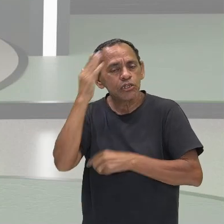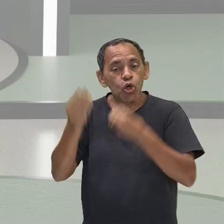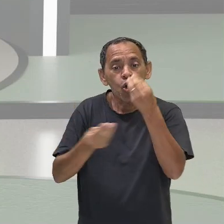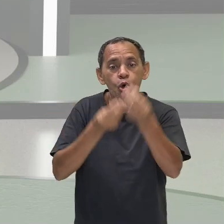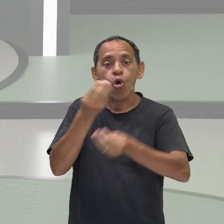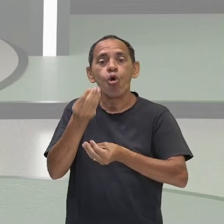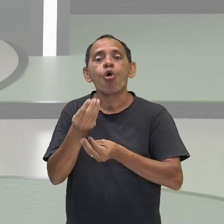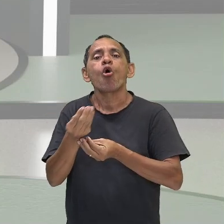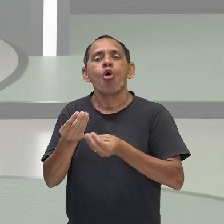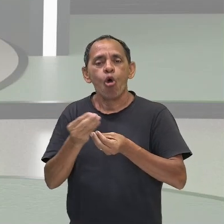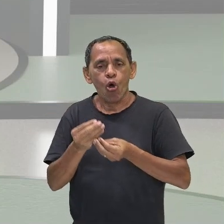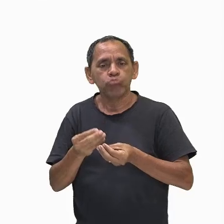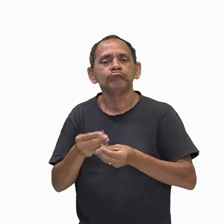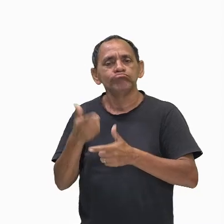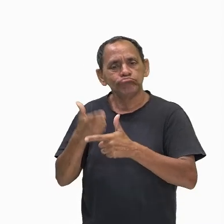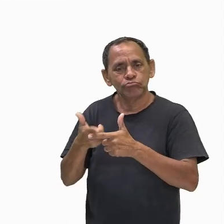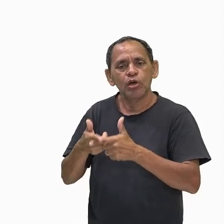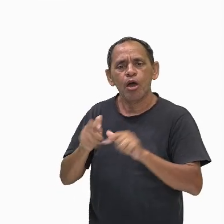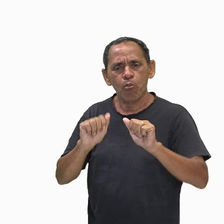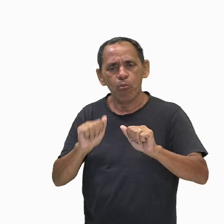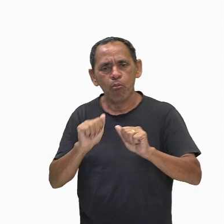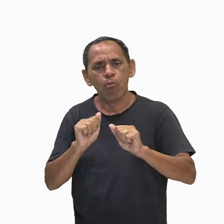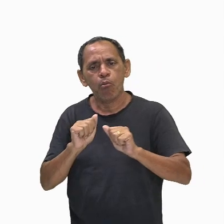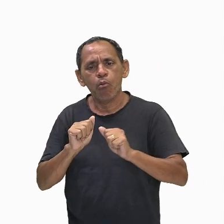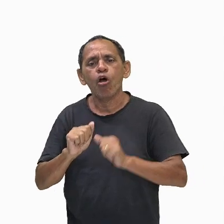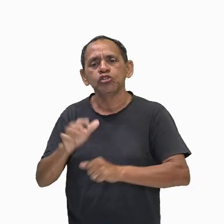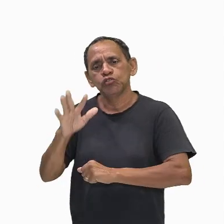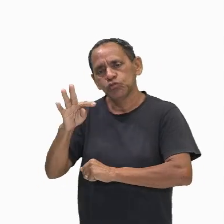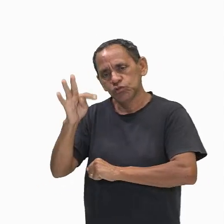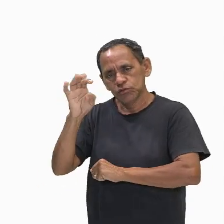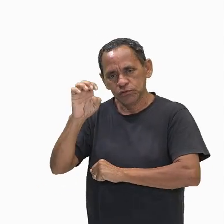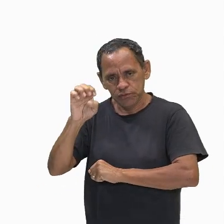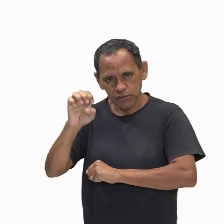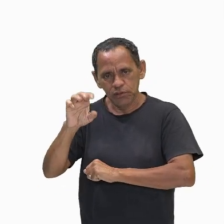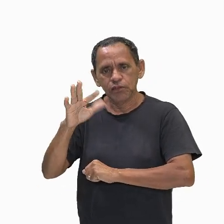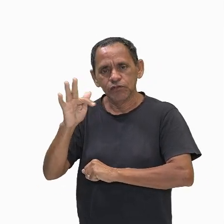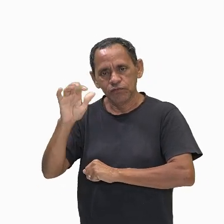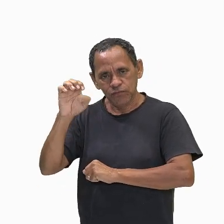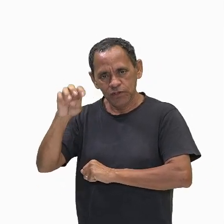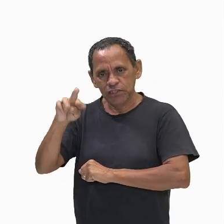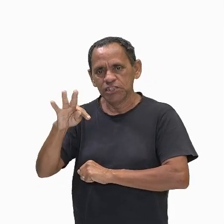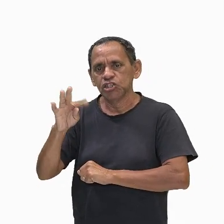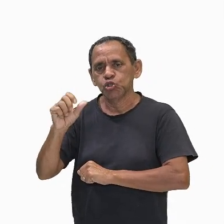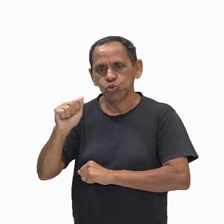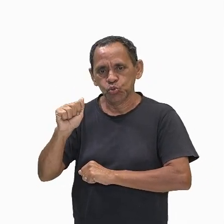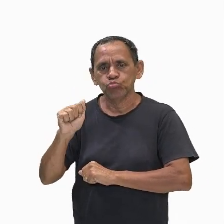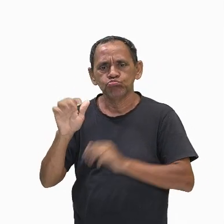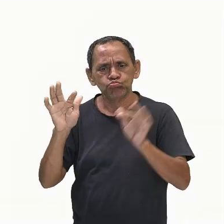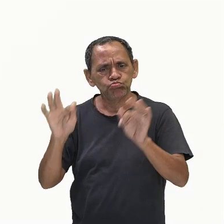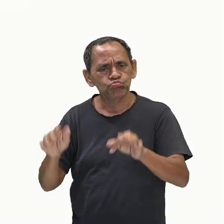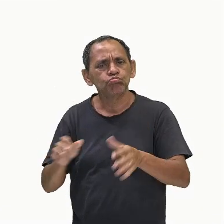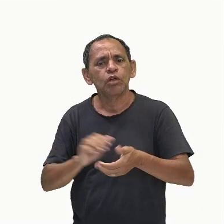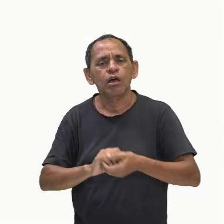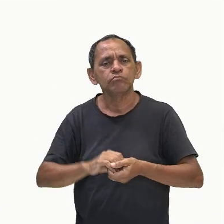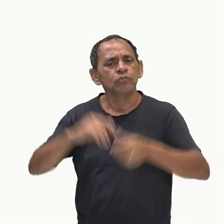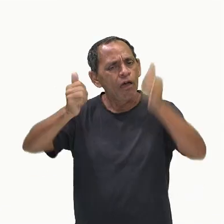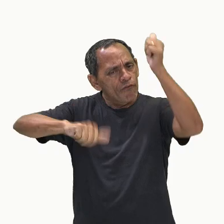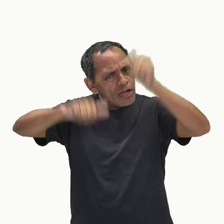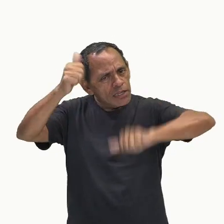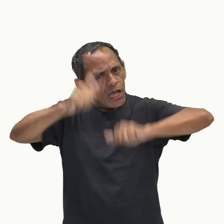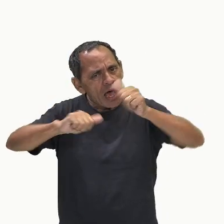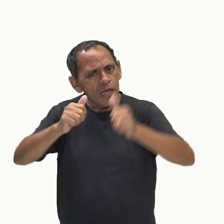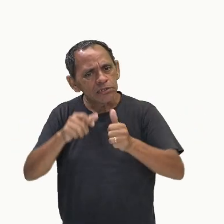bebê. Vamos finalizar aí com uma mensagem muito importante. O diagnóstico precoce